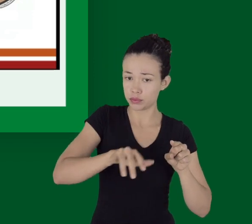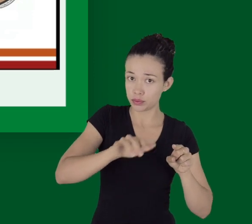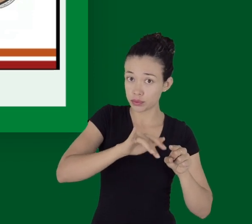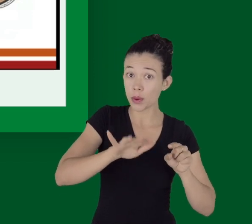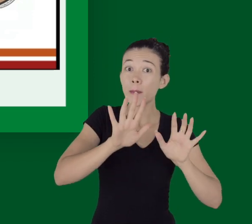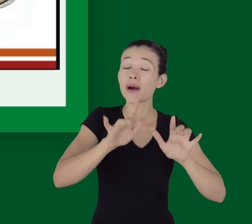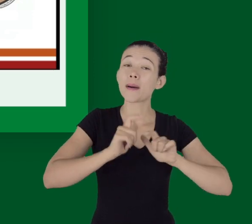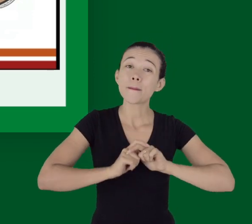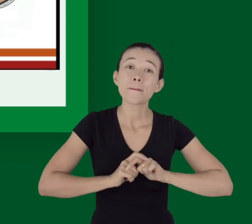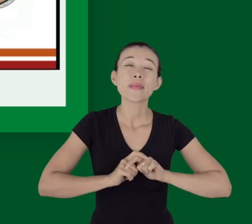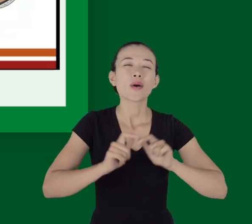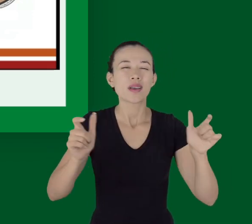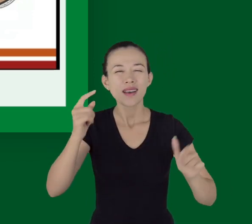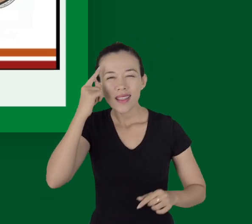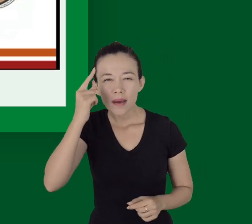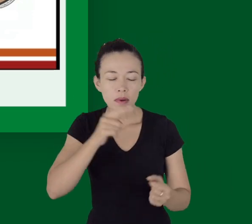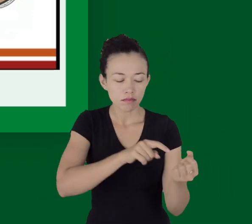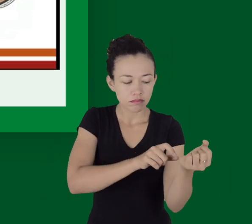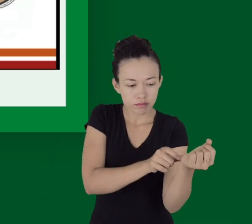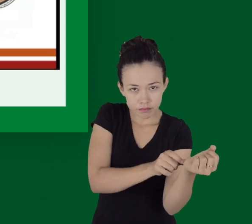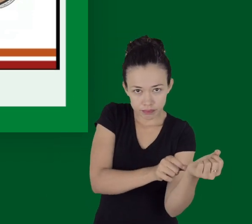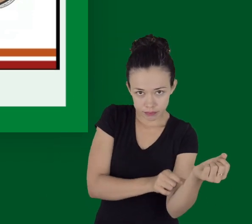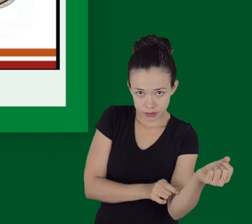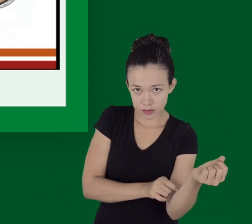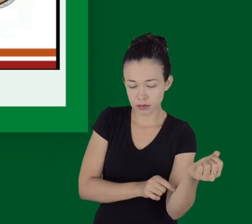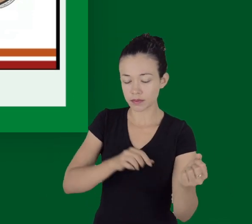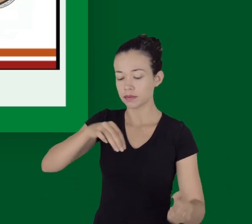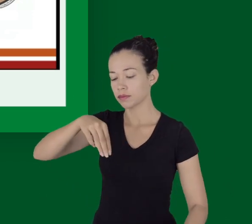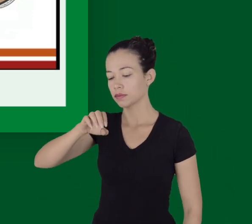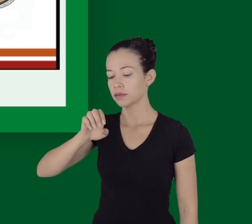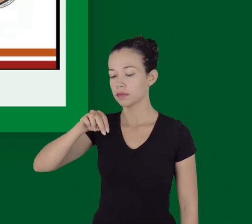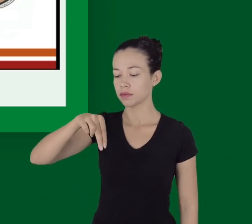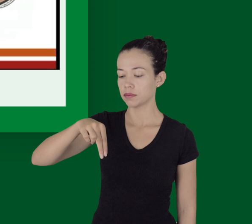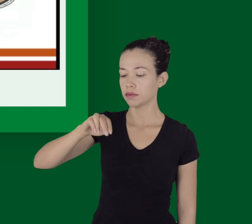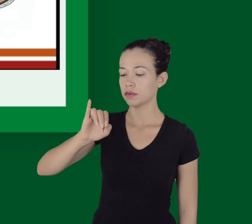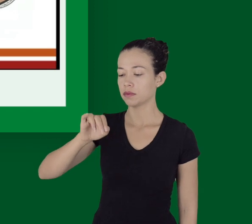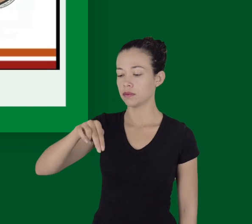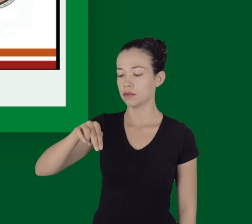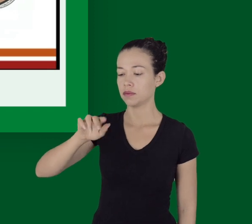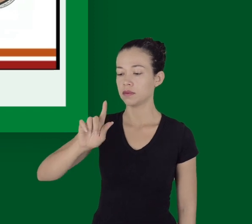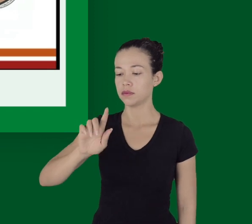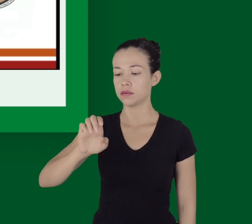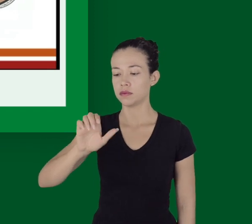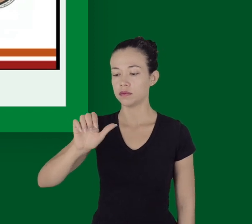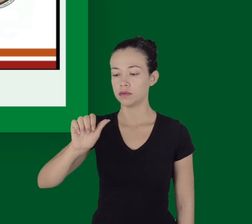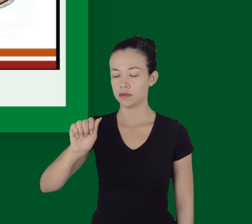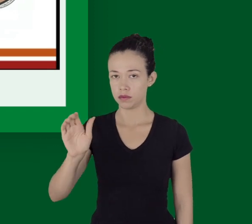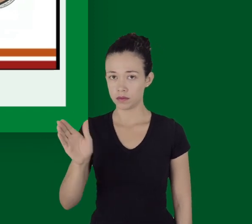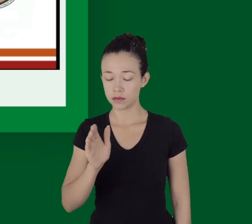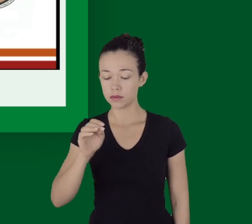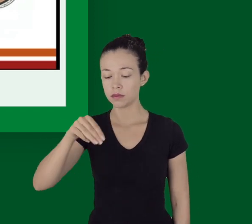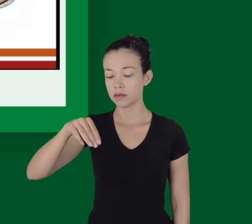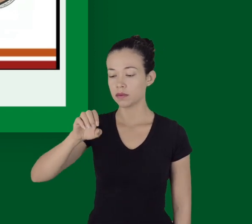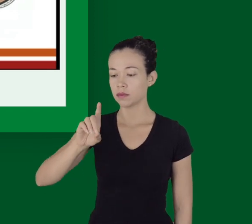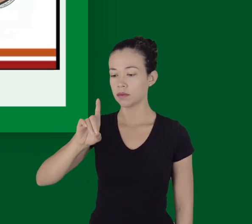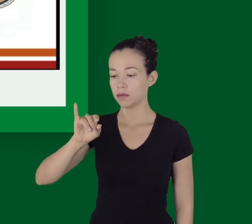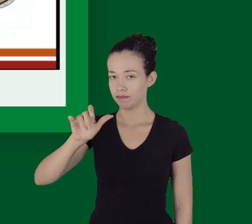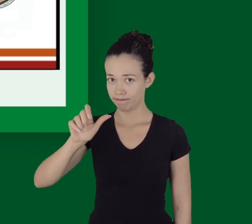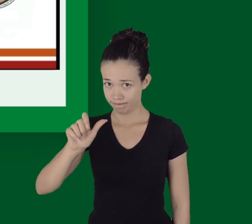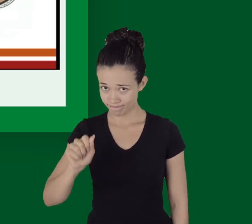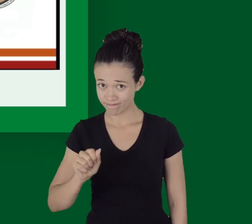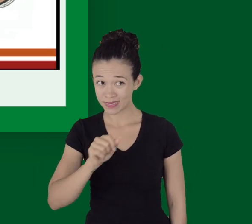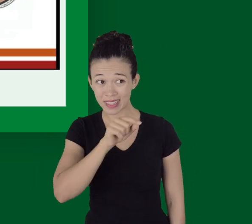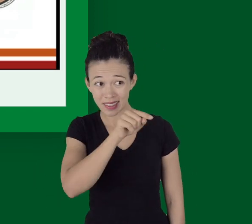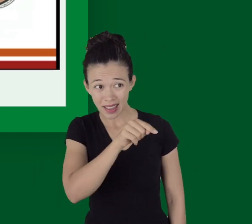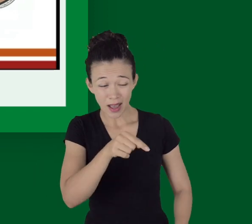mas na maioria das vezes é por conta de ruptura da artéria meningea média, o intervalo lúcido,